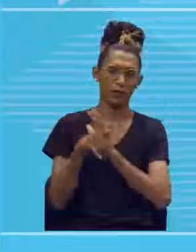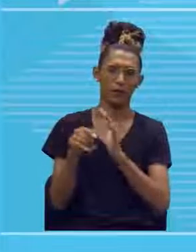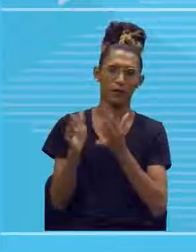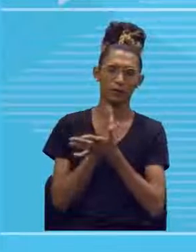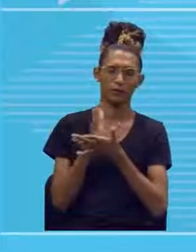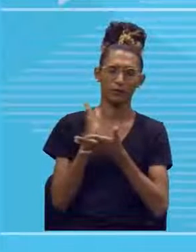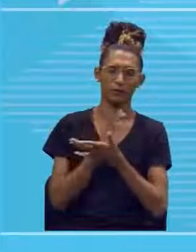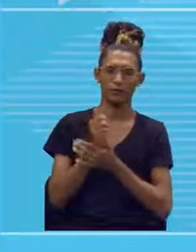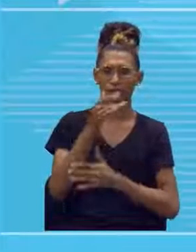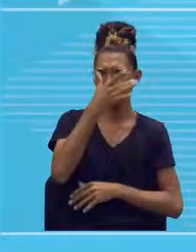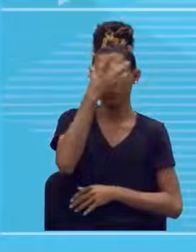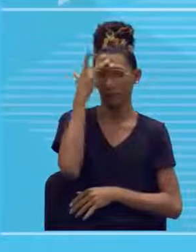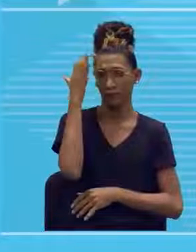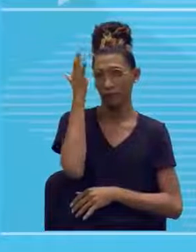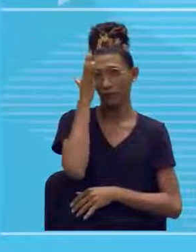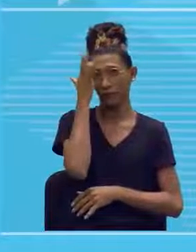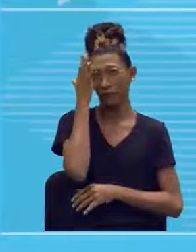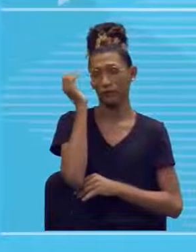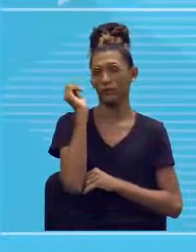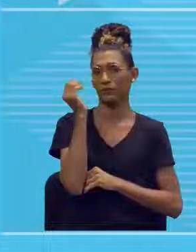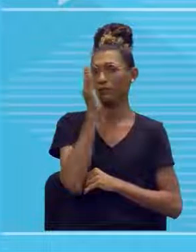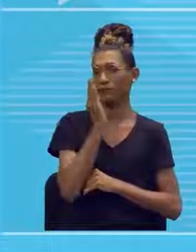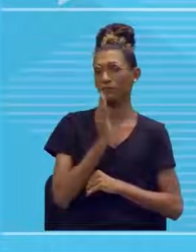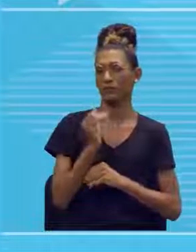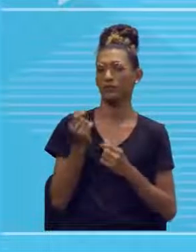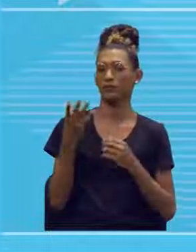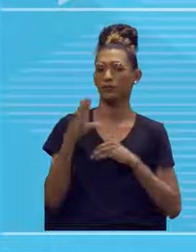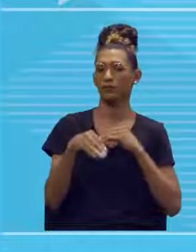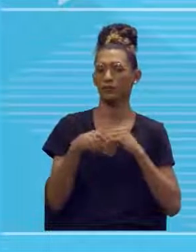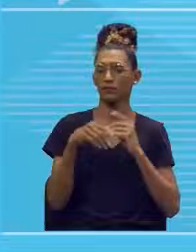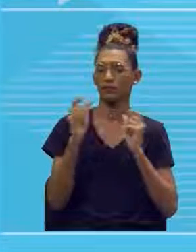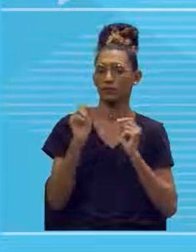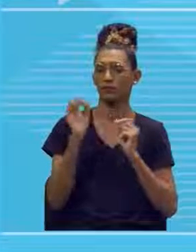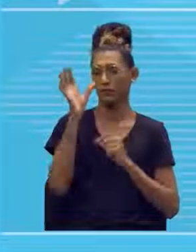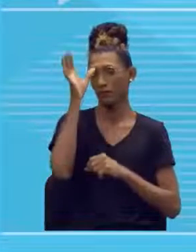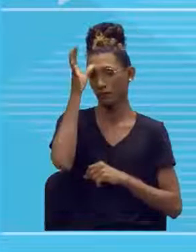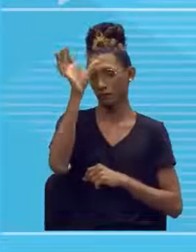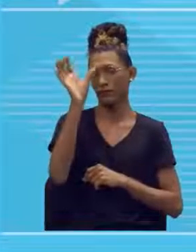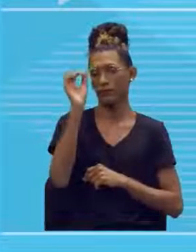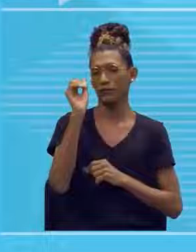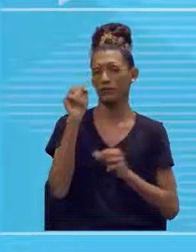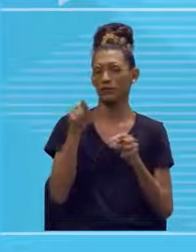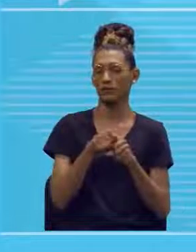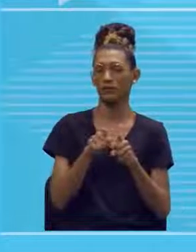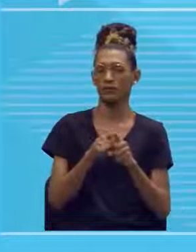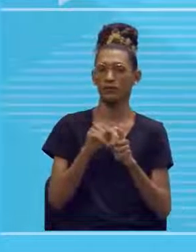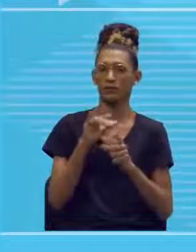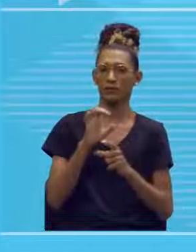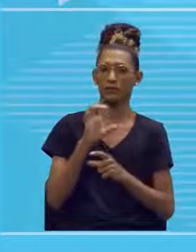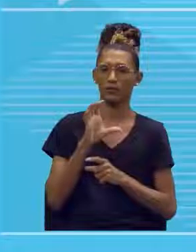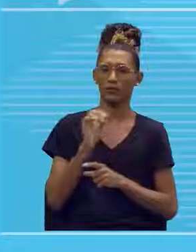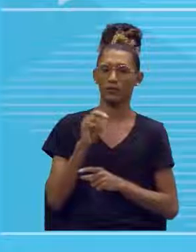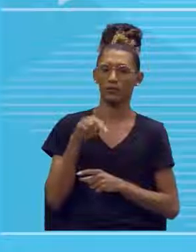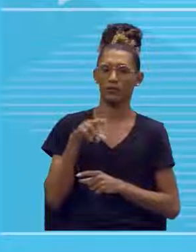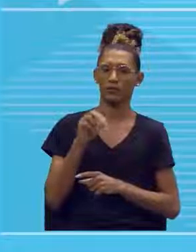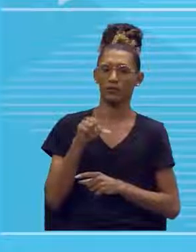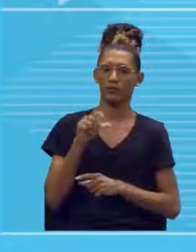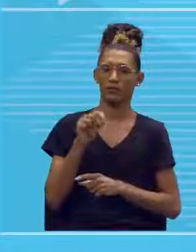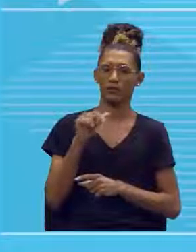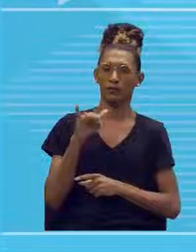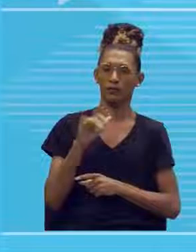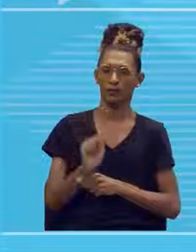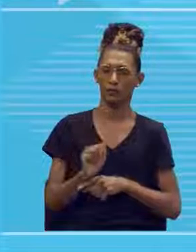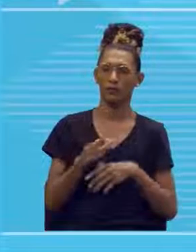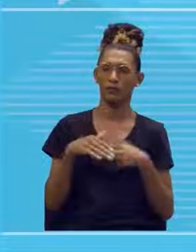contribui em muito para cultura para a educação para os direitos humanos e para a Ecologia né então são personalidades que nos últimos